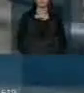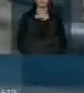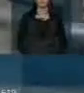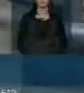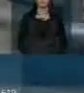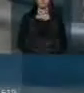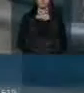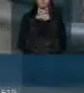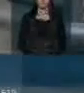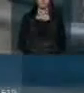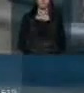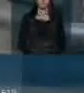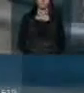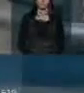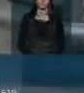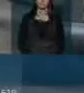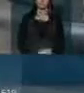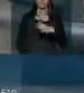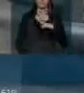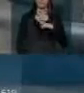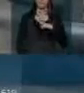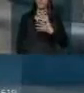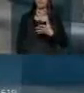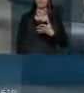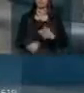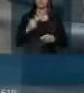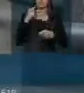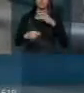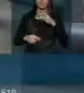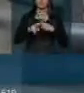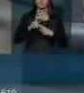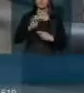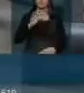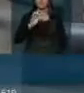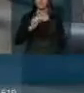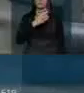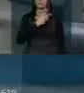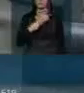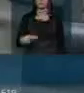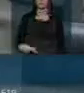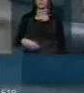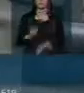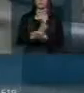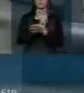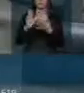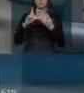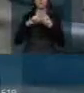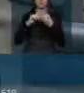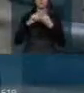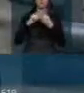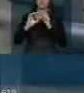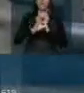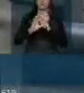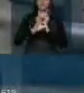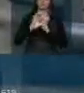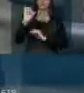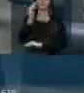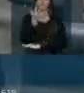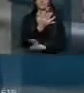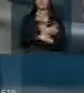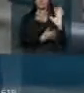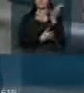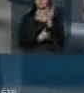Desta vez, vim destacar a sua coragem em fazer o veto presidencial em alguns artigos do Código Florestal. A presidente, de forma